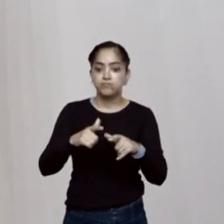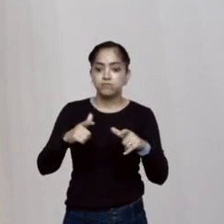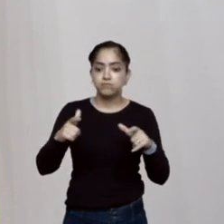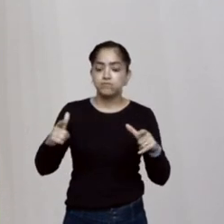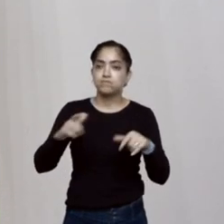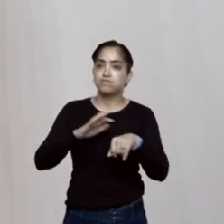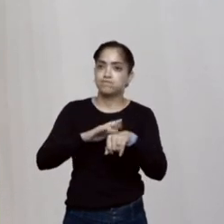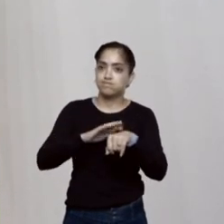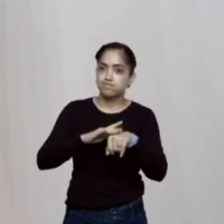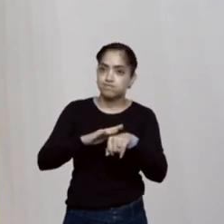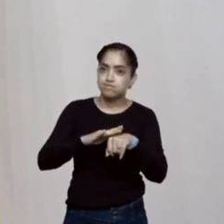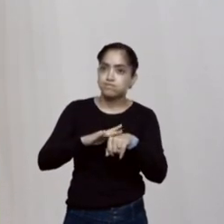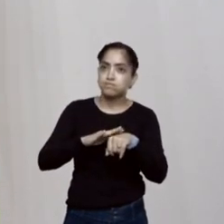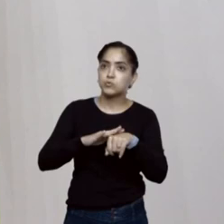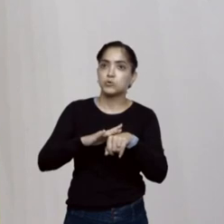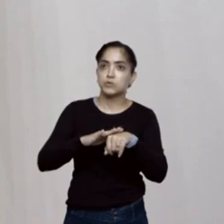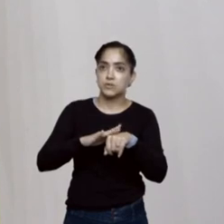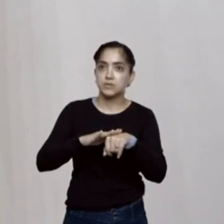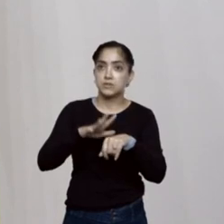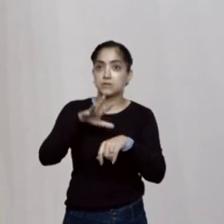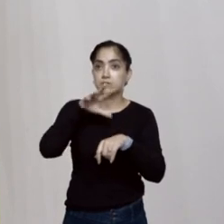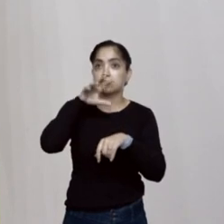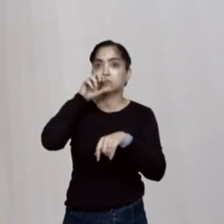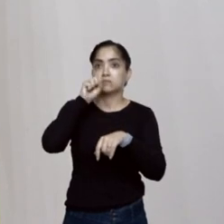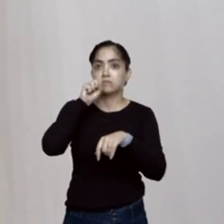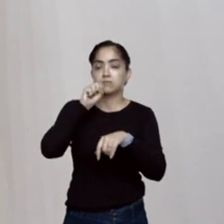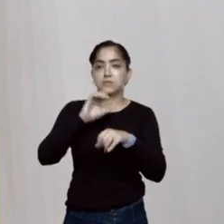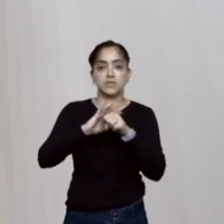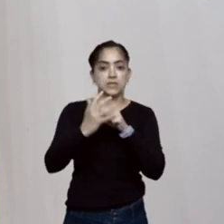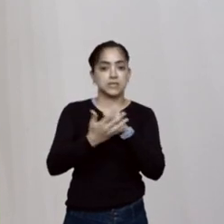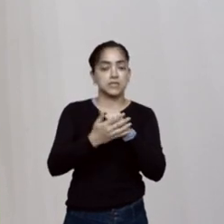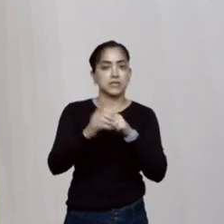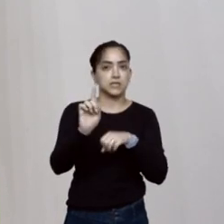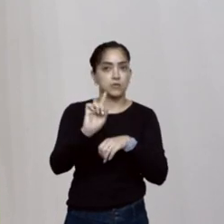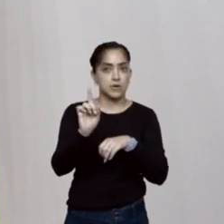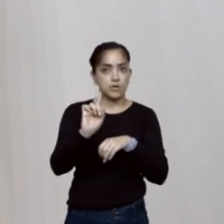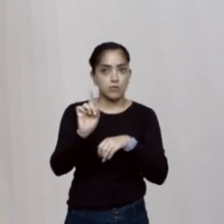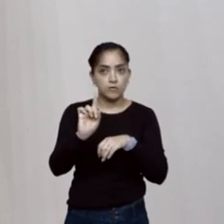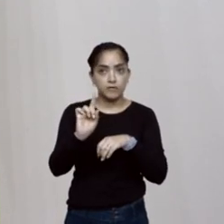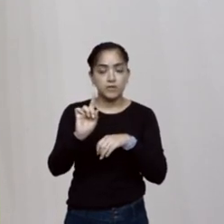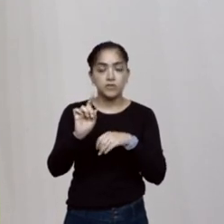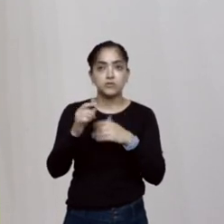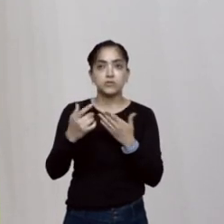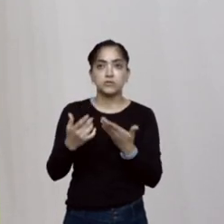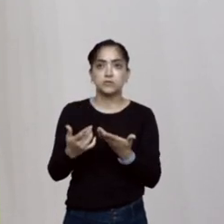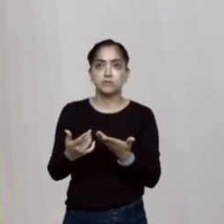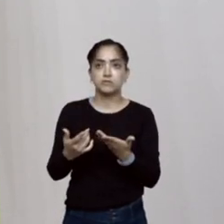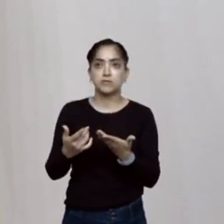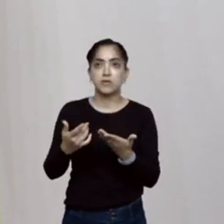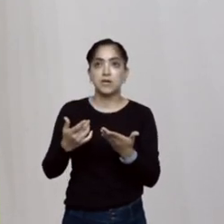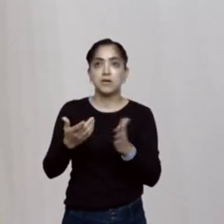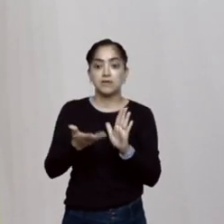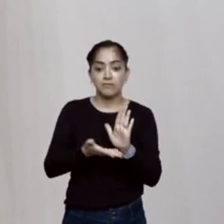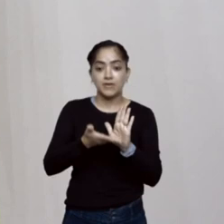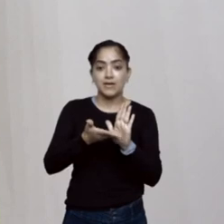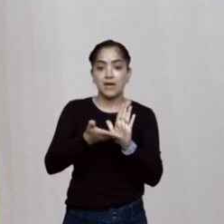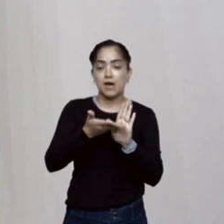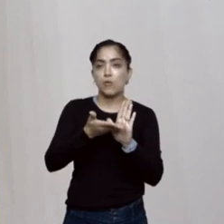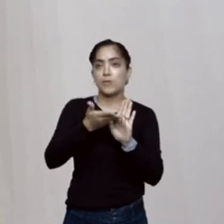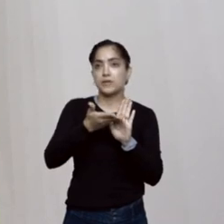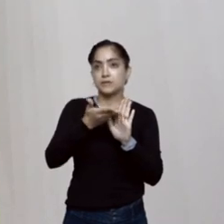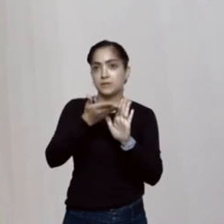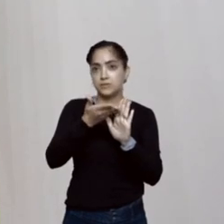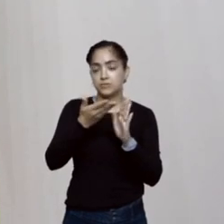doenças respiratórias que não é convid e nas crianças de Santa Catarina vem sendo